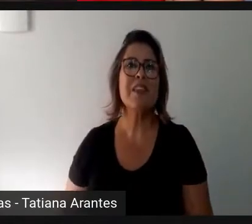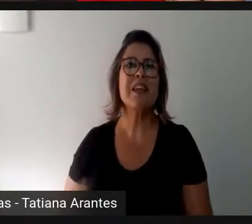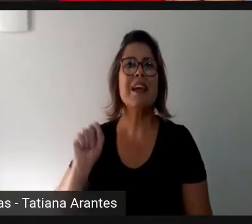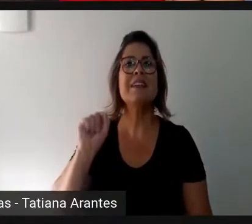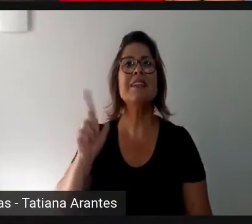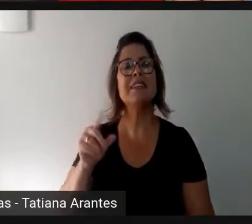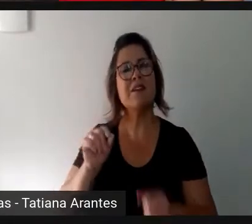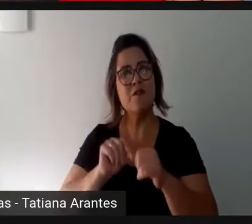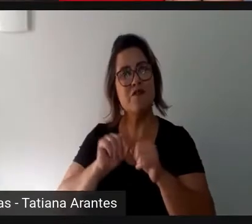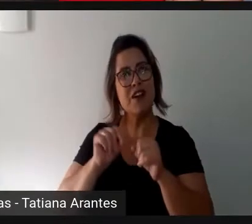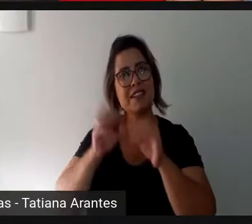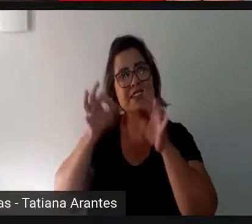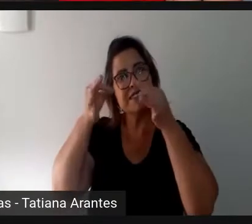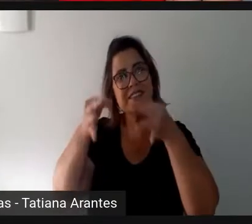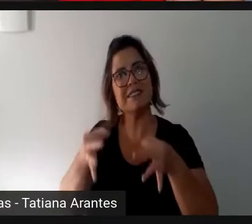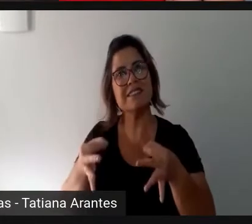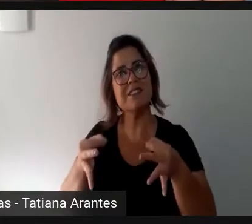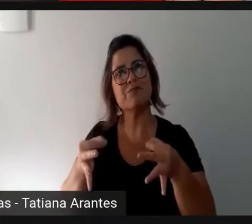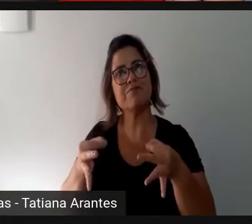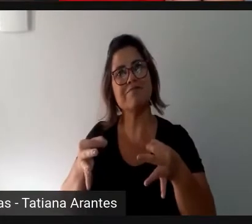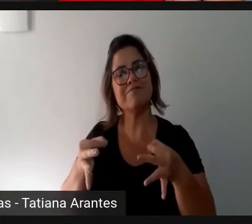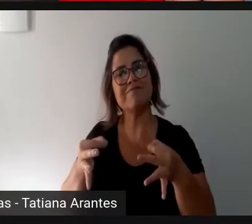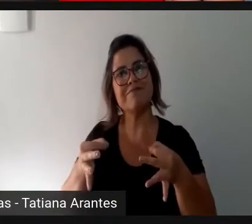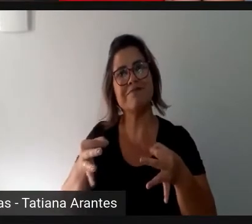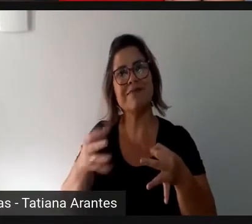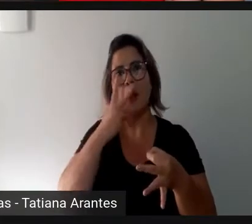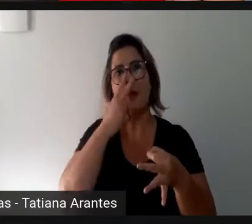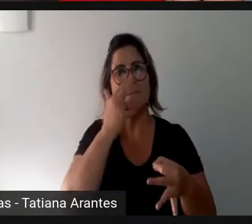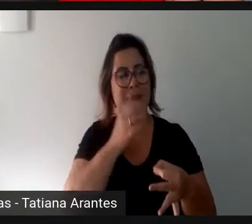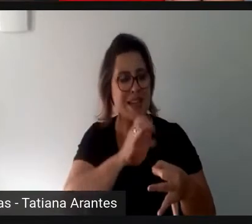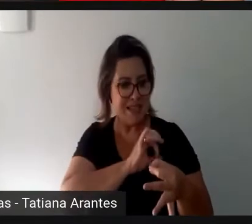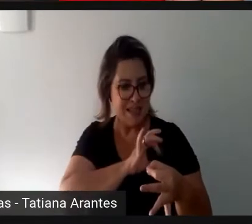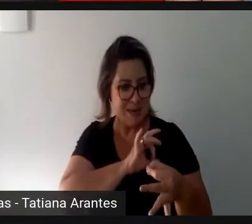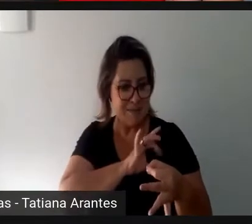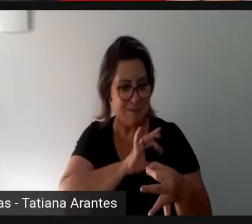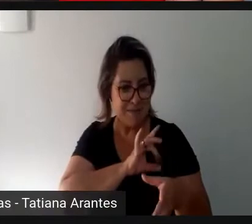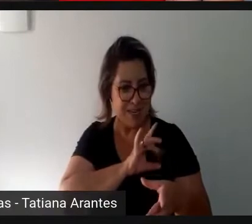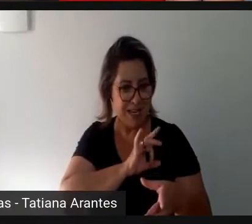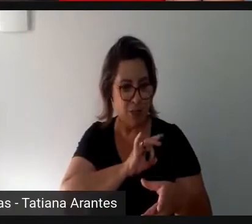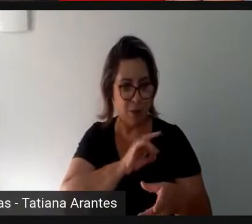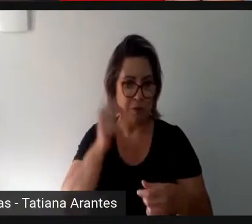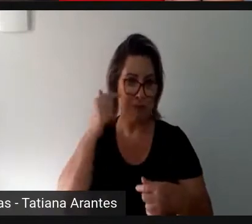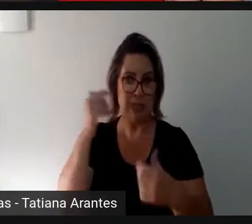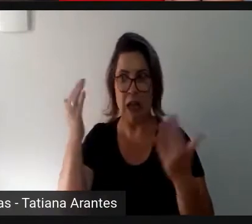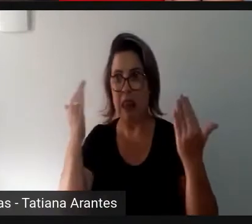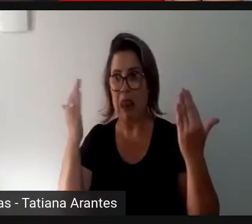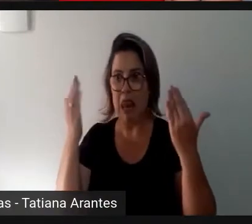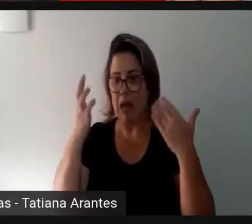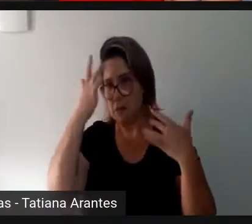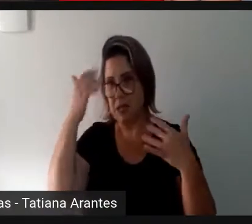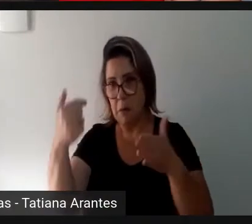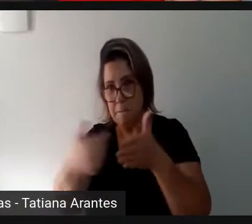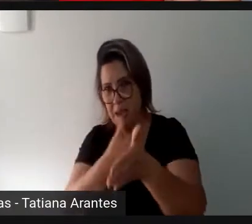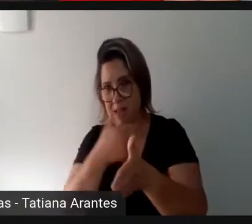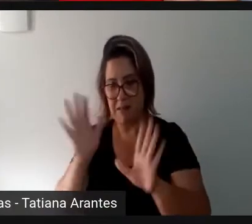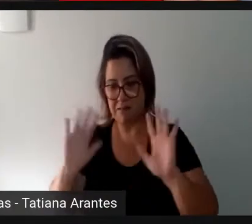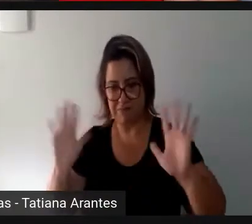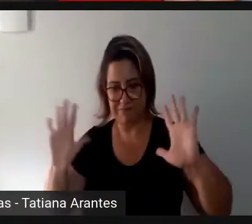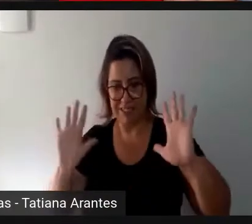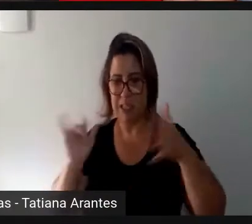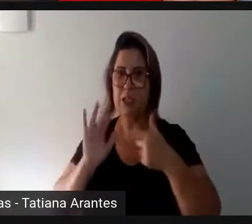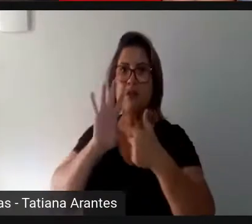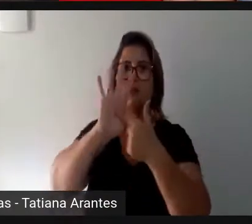certo, a gente tem o temor de que alguém ache que ele fez errado. E ele quer deixar pistas e explicar por que